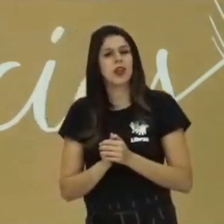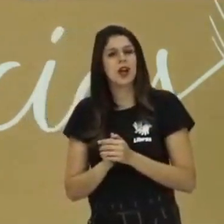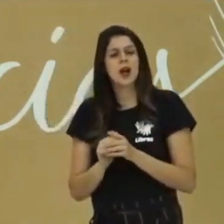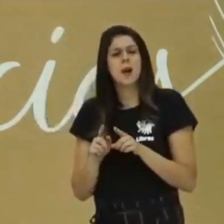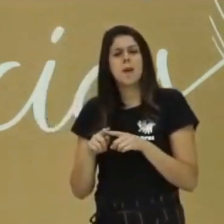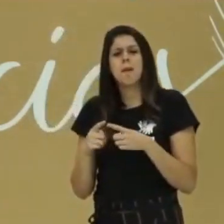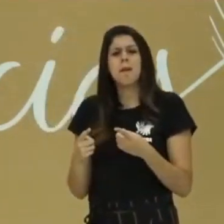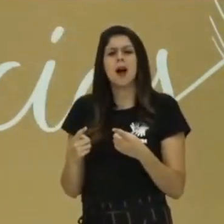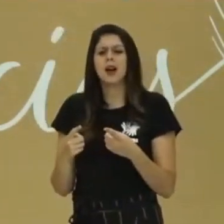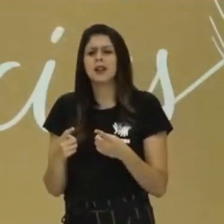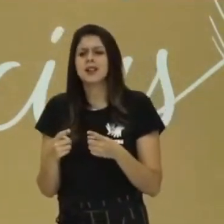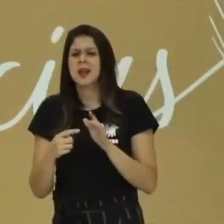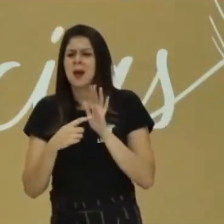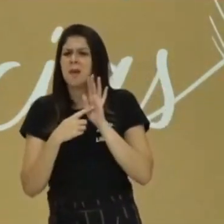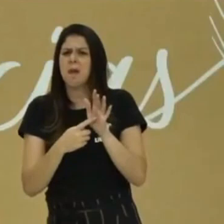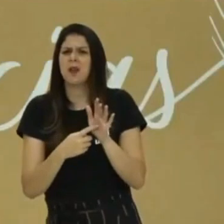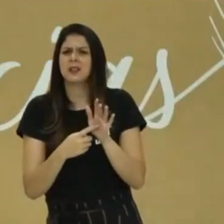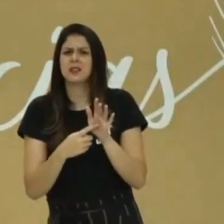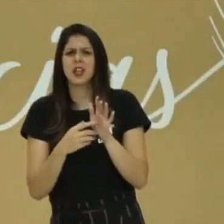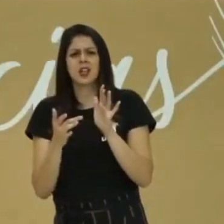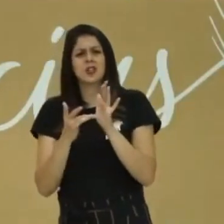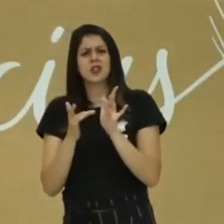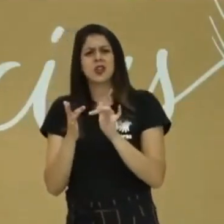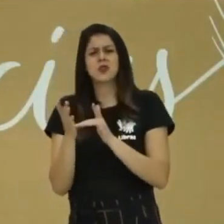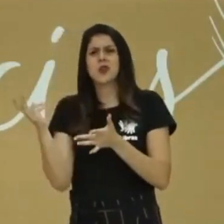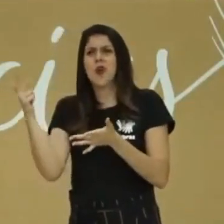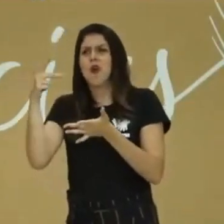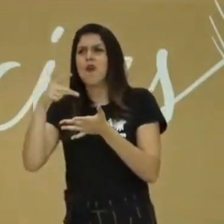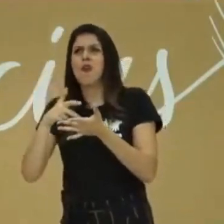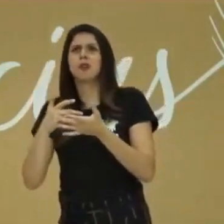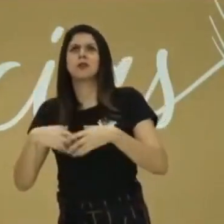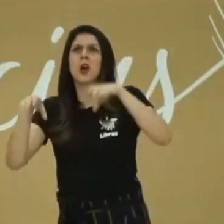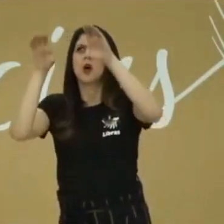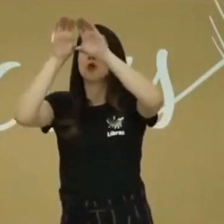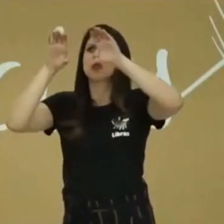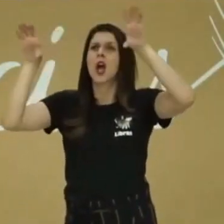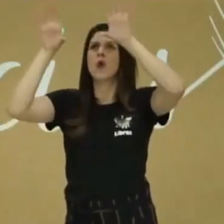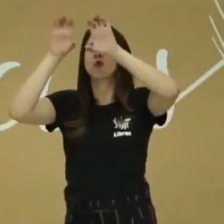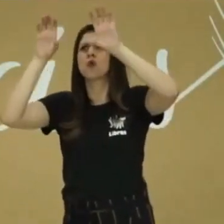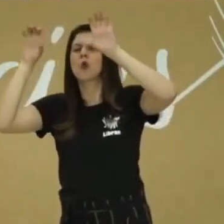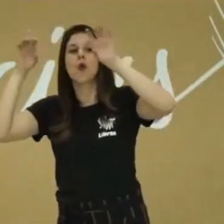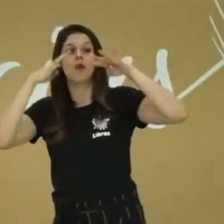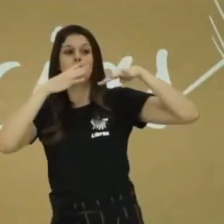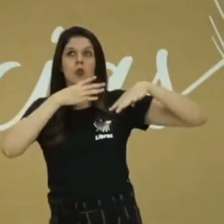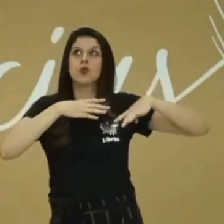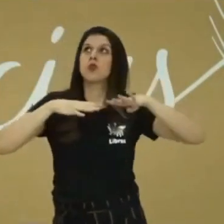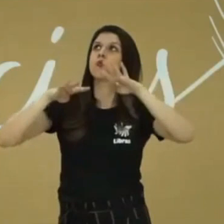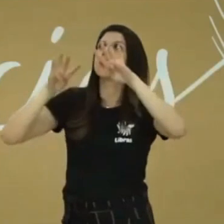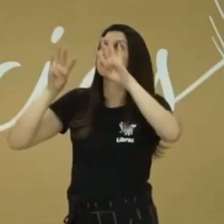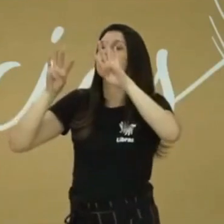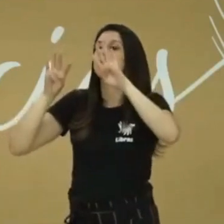passagem que ele vem nas nuvens e Todo Olho o Verá sim também tem essa passagem só que esses são momentos